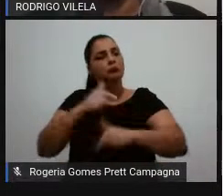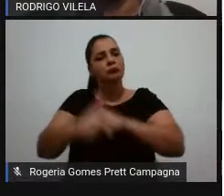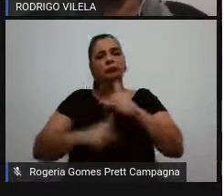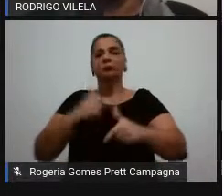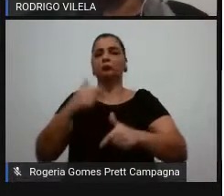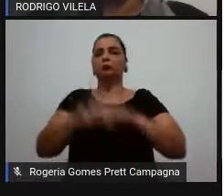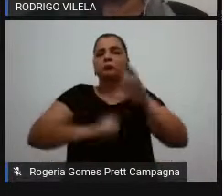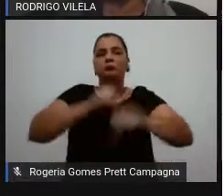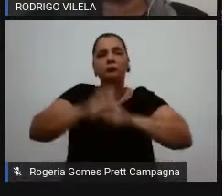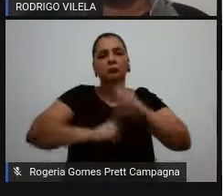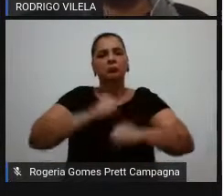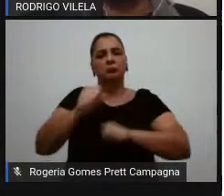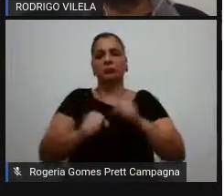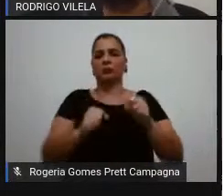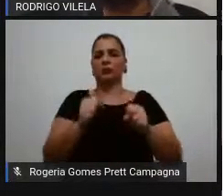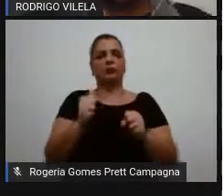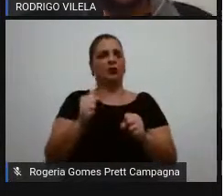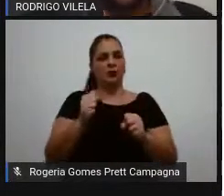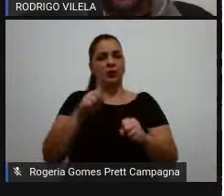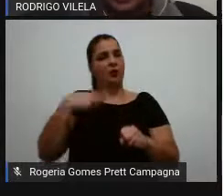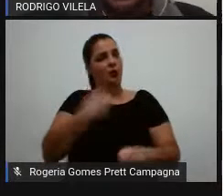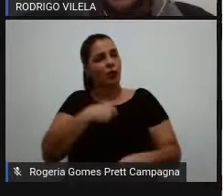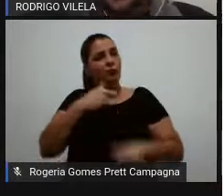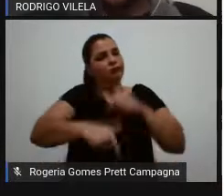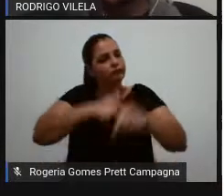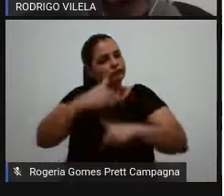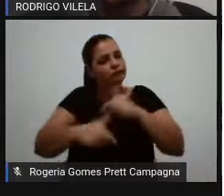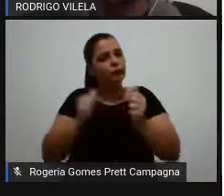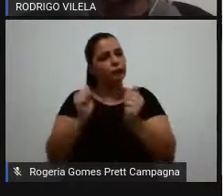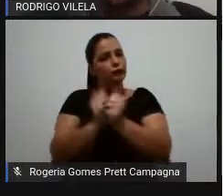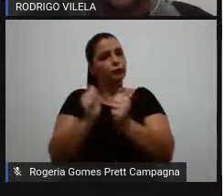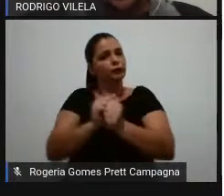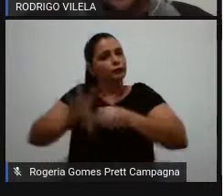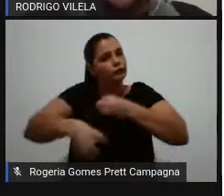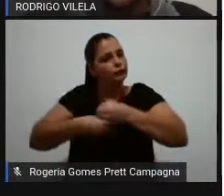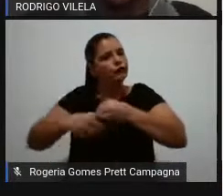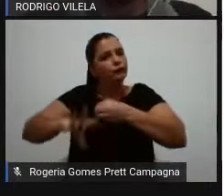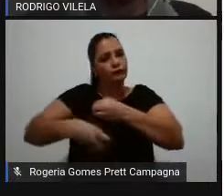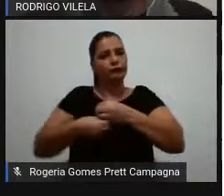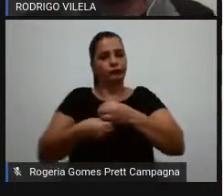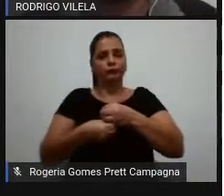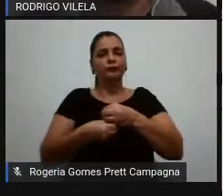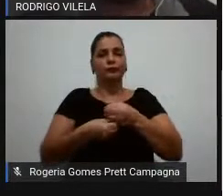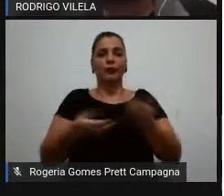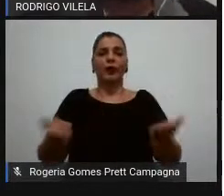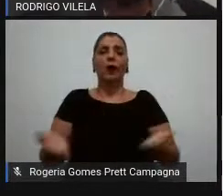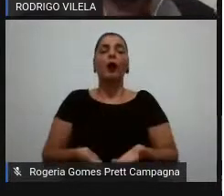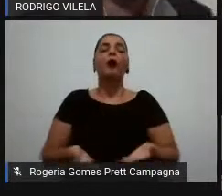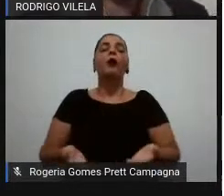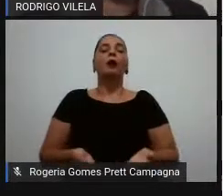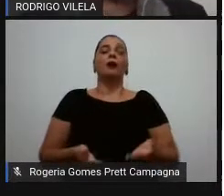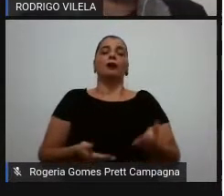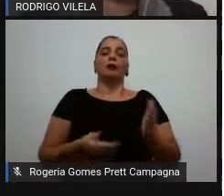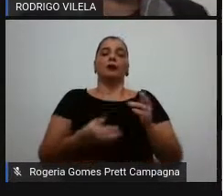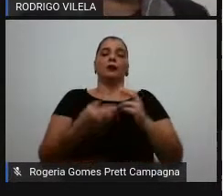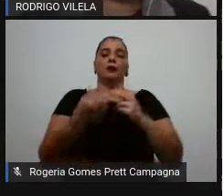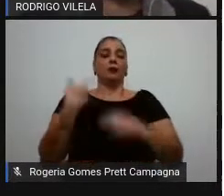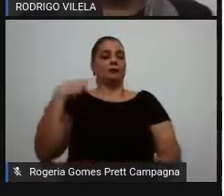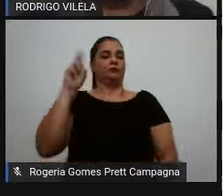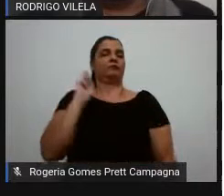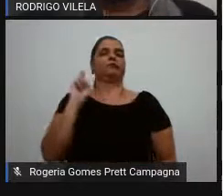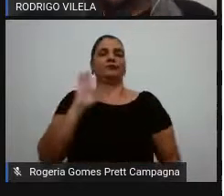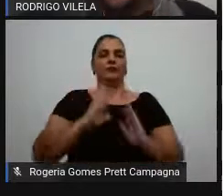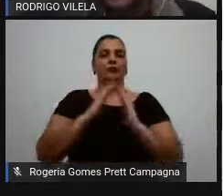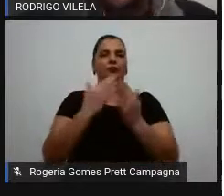esse momento, mas nós estamos em construção. E eu quero encerrar esse momento aqui, representando a Escola Job Pimentel, com uma frase